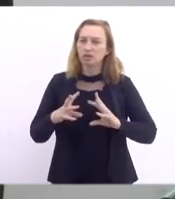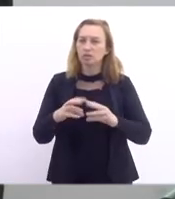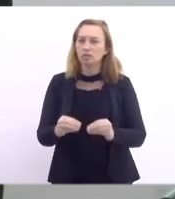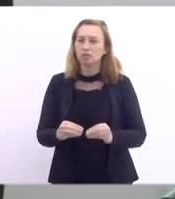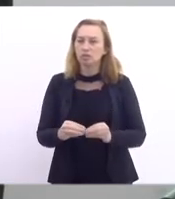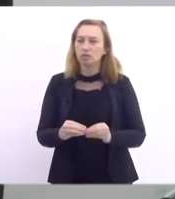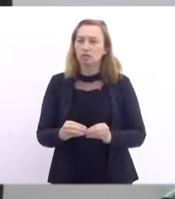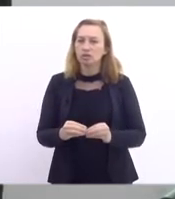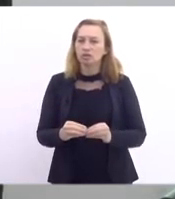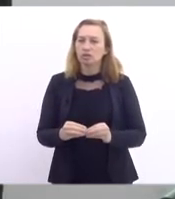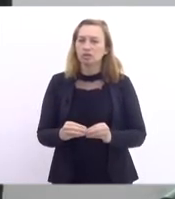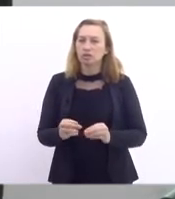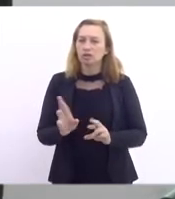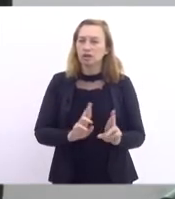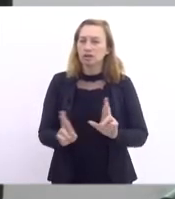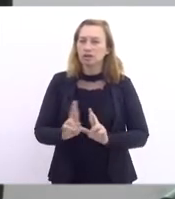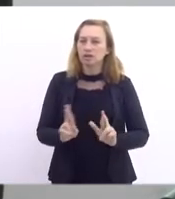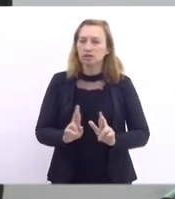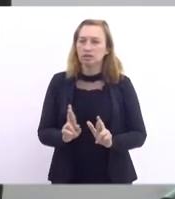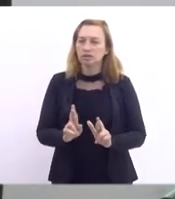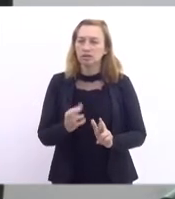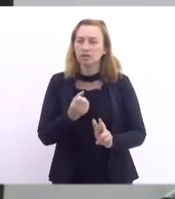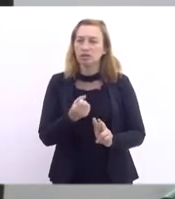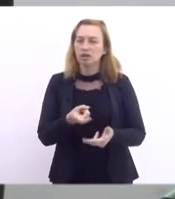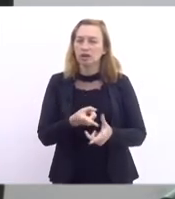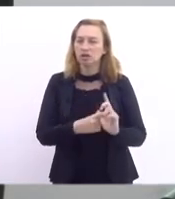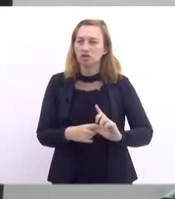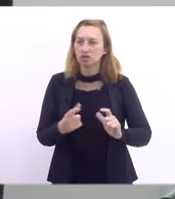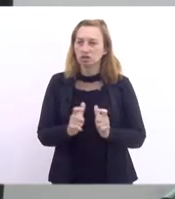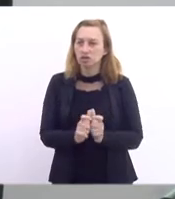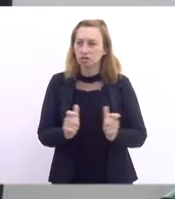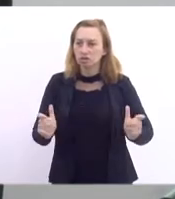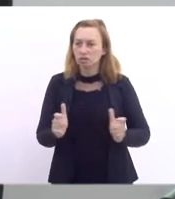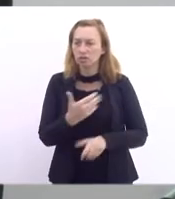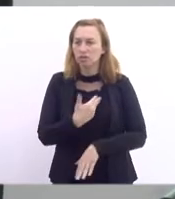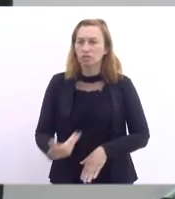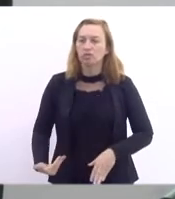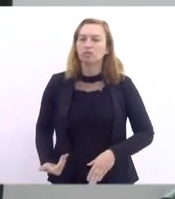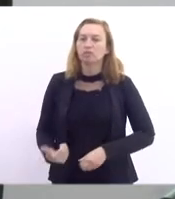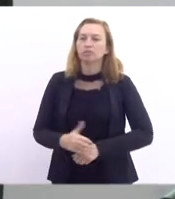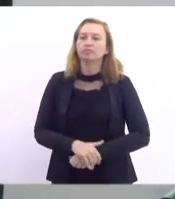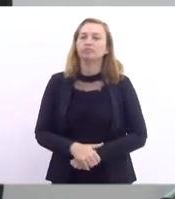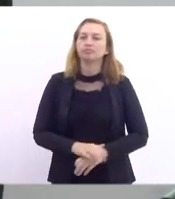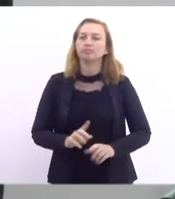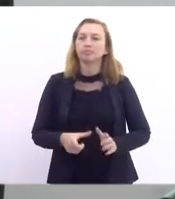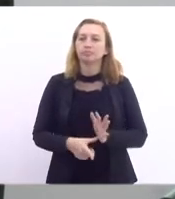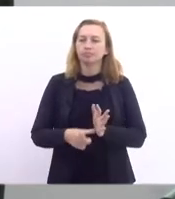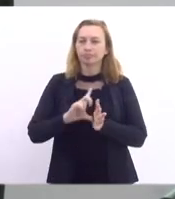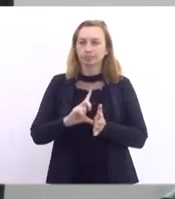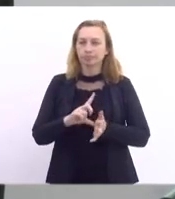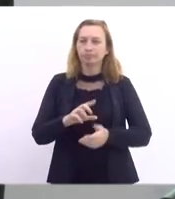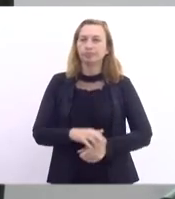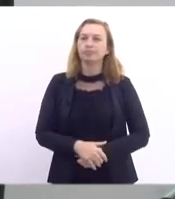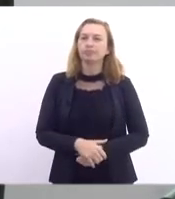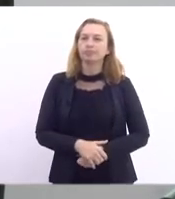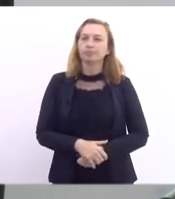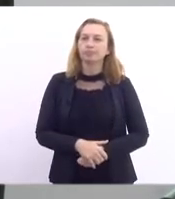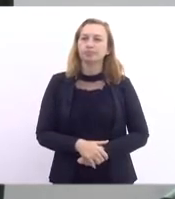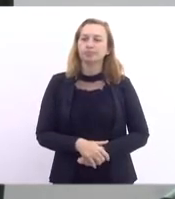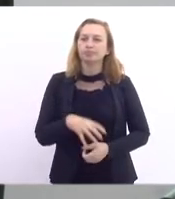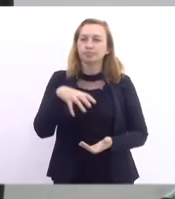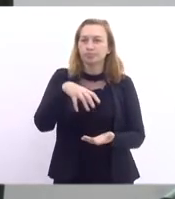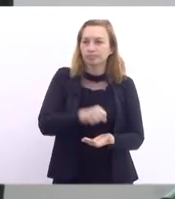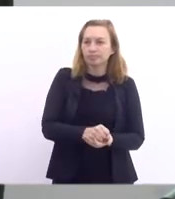e diz respeito ao crescimento da nossa dívida pública antes queria